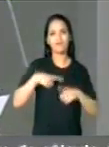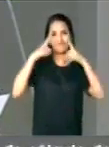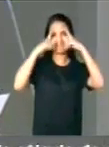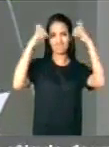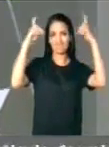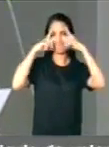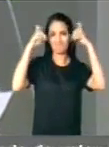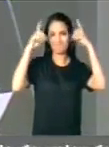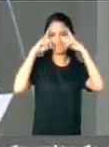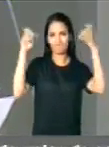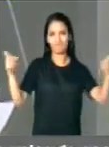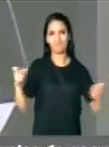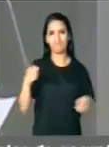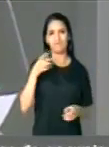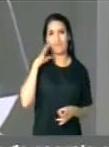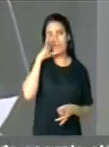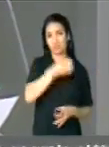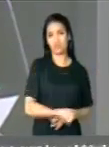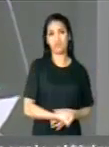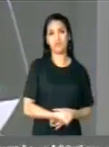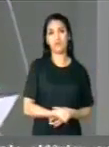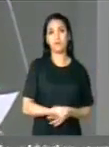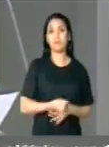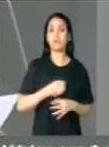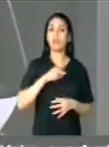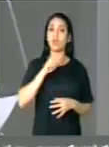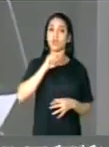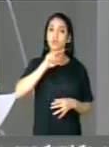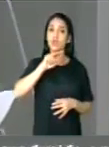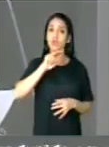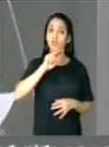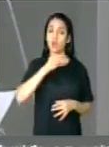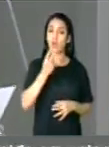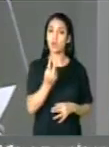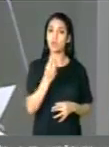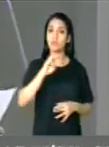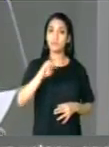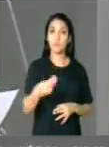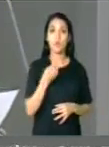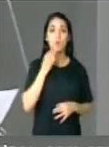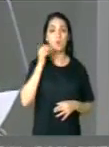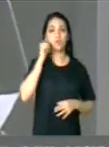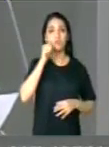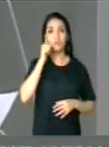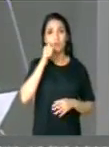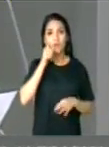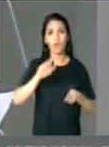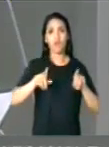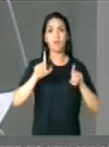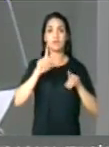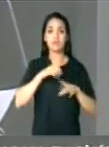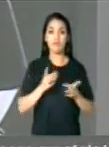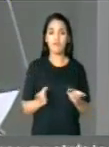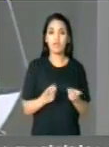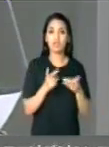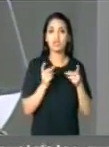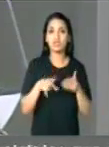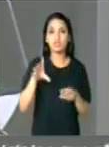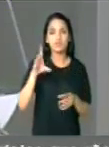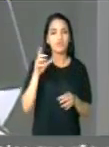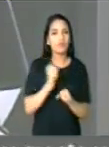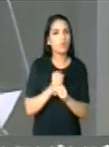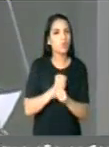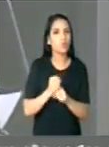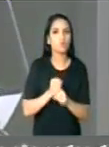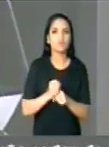e abuso. Cerca de 2 milhões de mulheres e meninas são traficadas todos os anos para